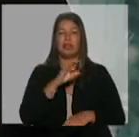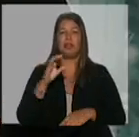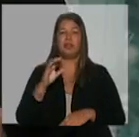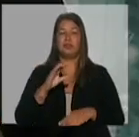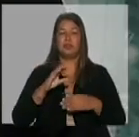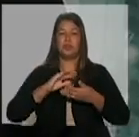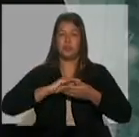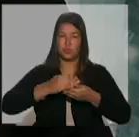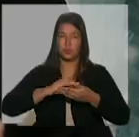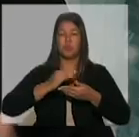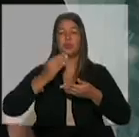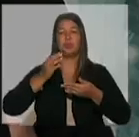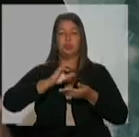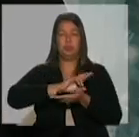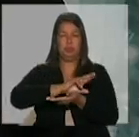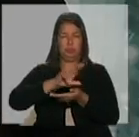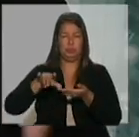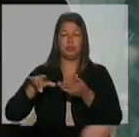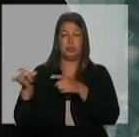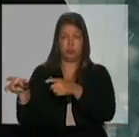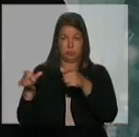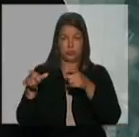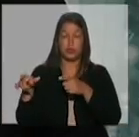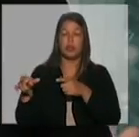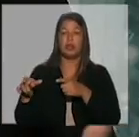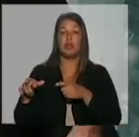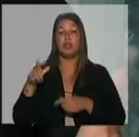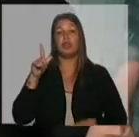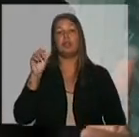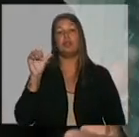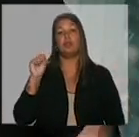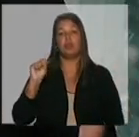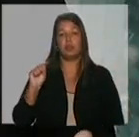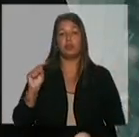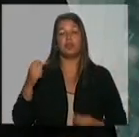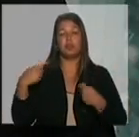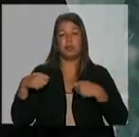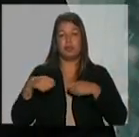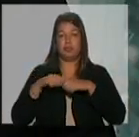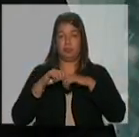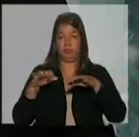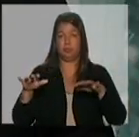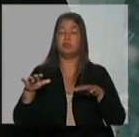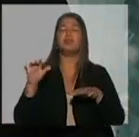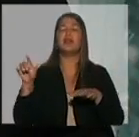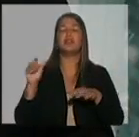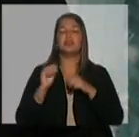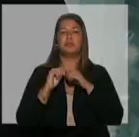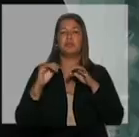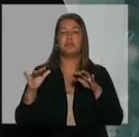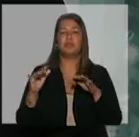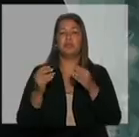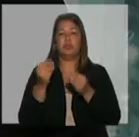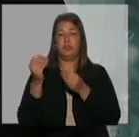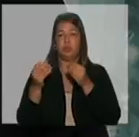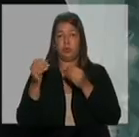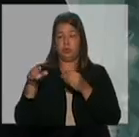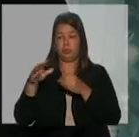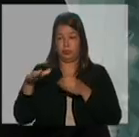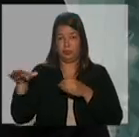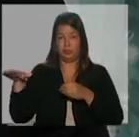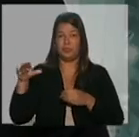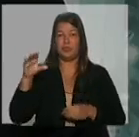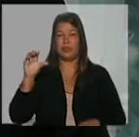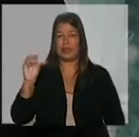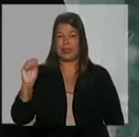campos de Atapu, de Búzios, né, de Libra, ok? E esse gás tem que ser escoado. Então, esse escoamento do gás